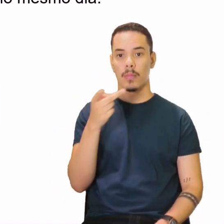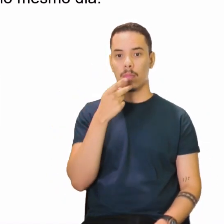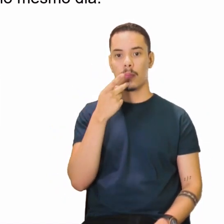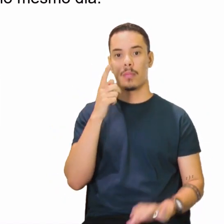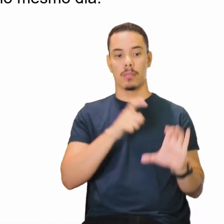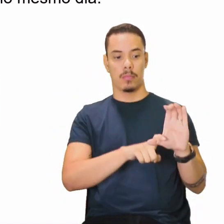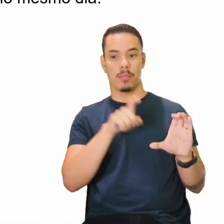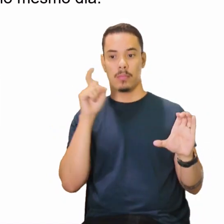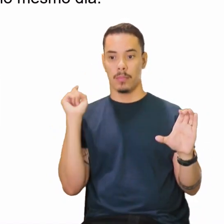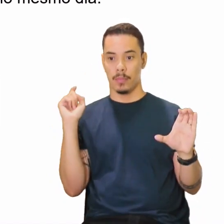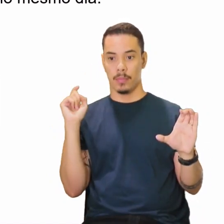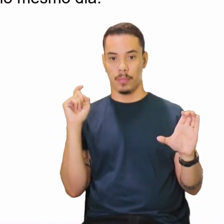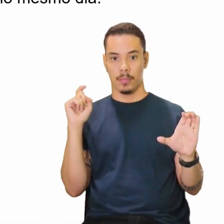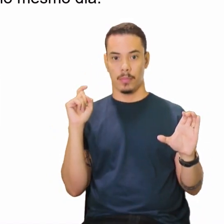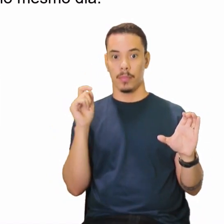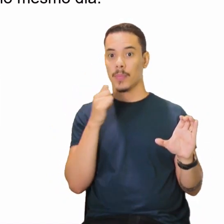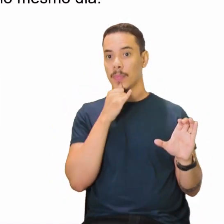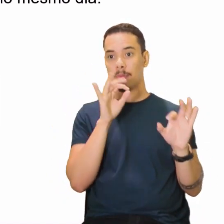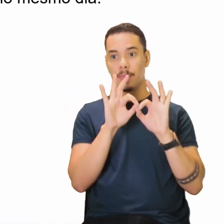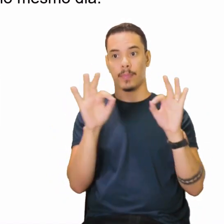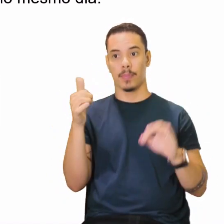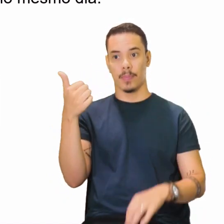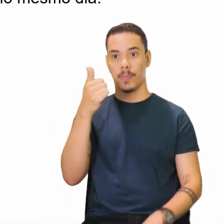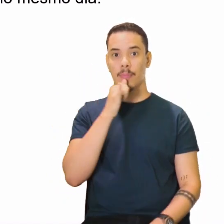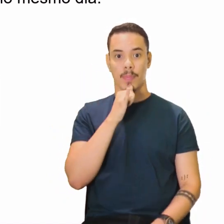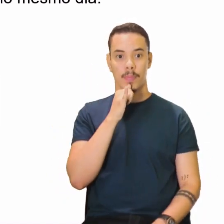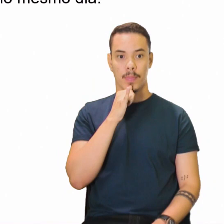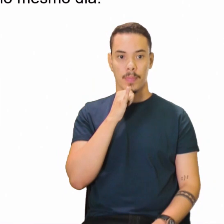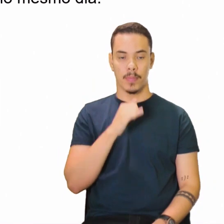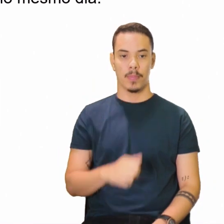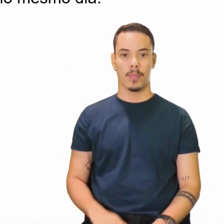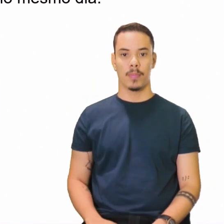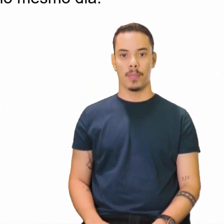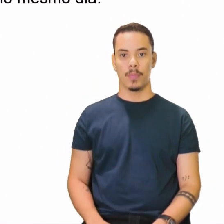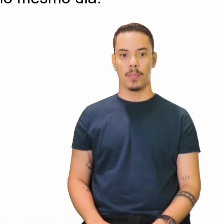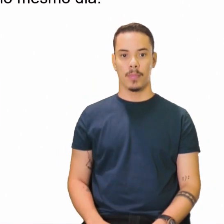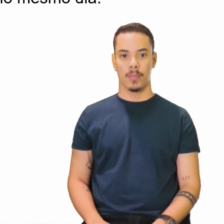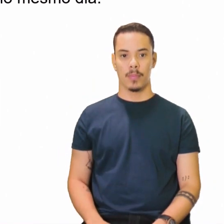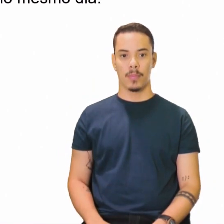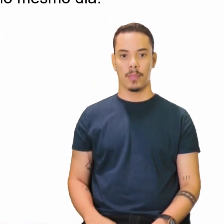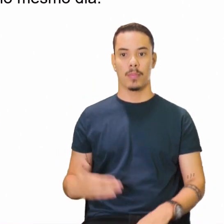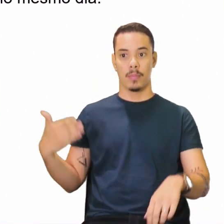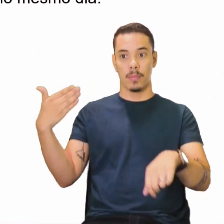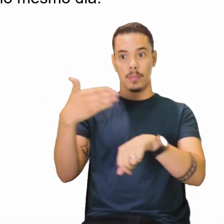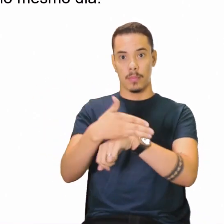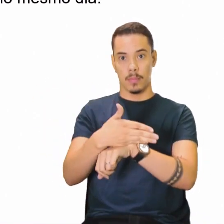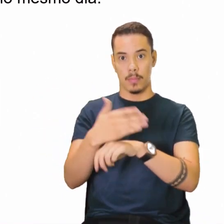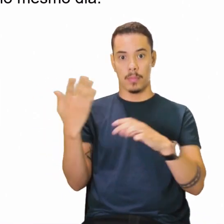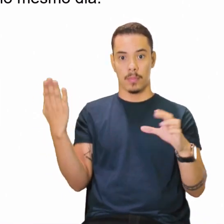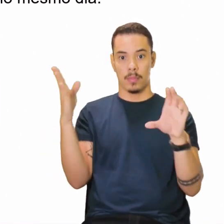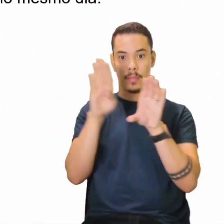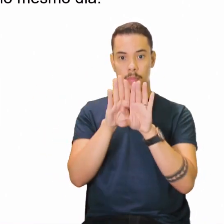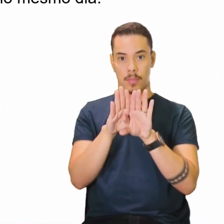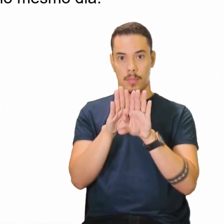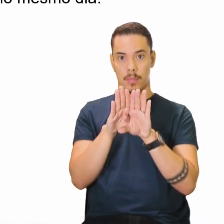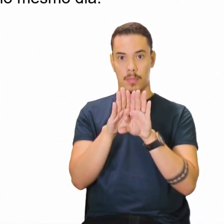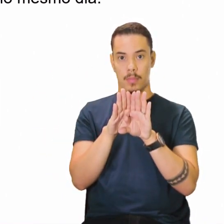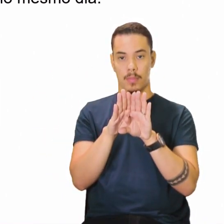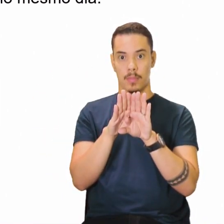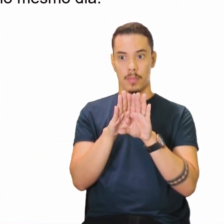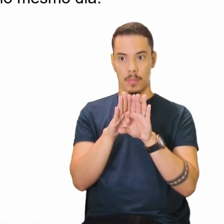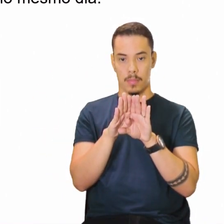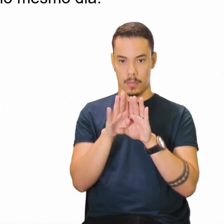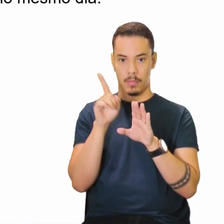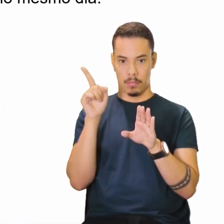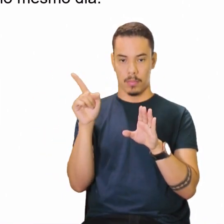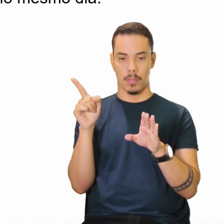independente, olha aqui no primeiro exemplo. Vamos colocar um aqui. Entrei e fechei a porta. Aqui,